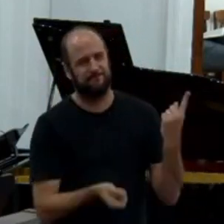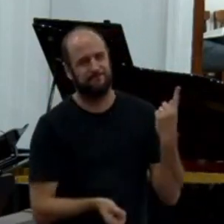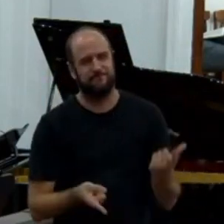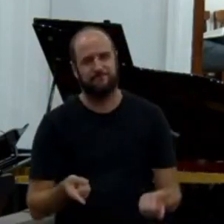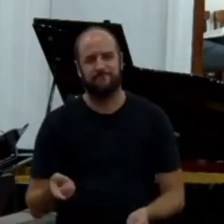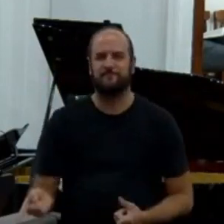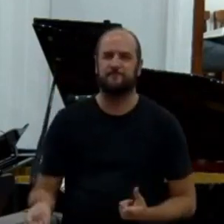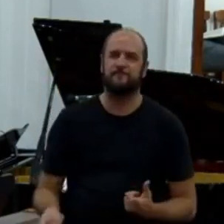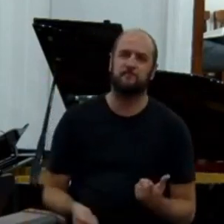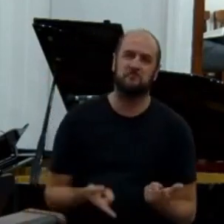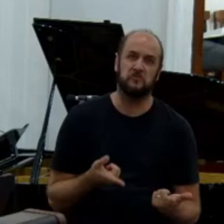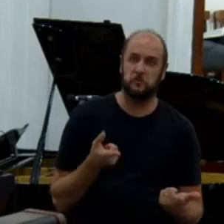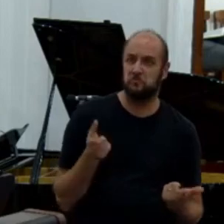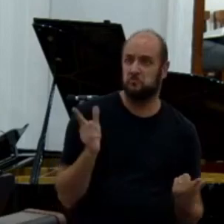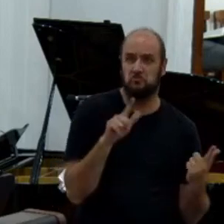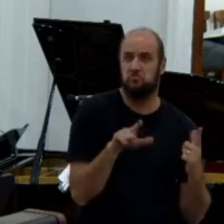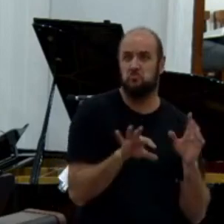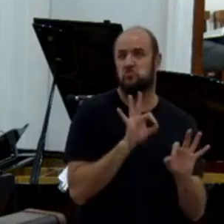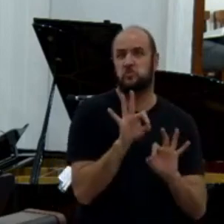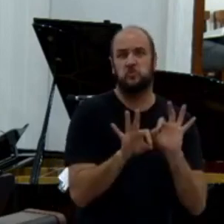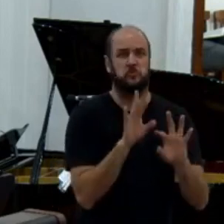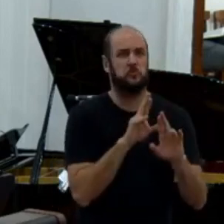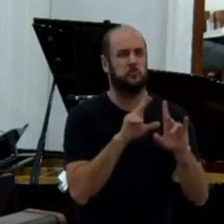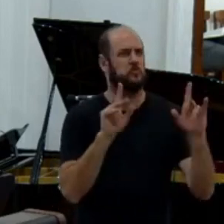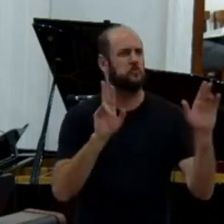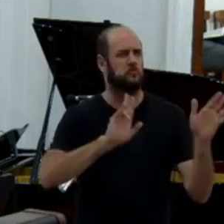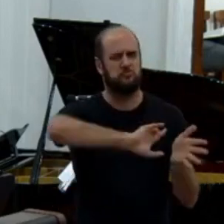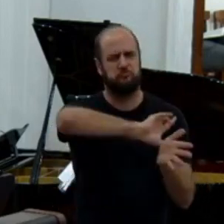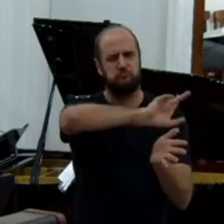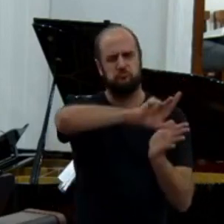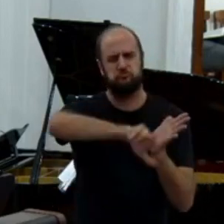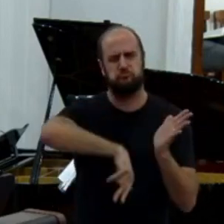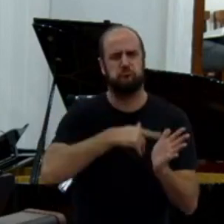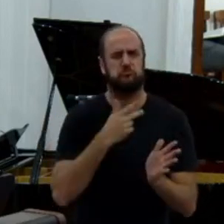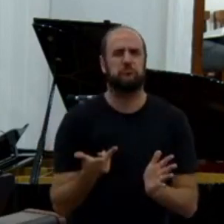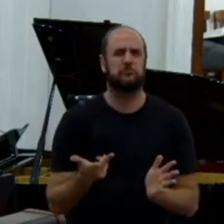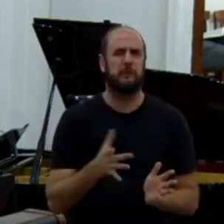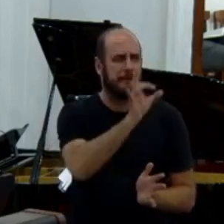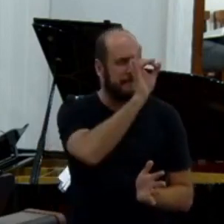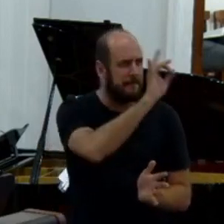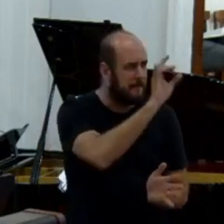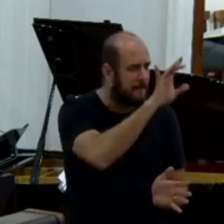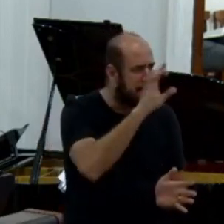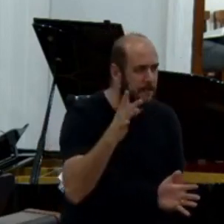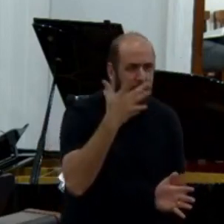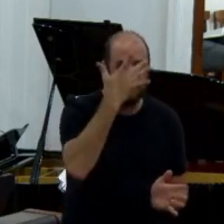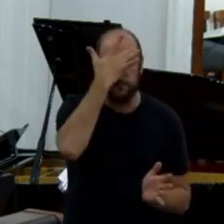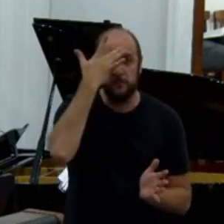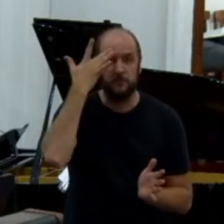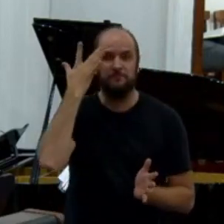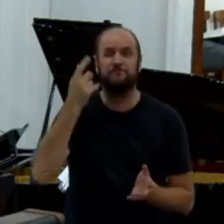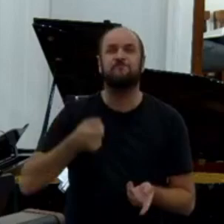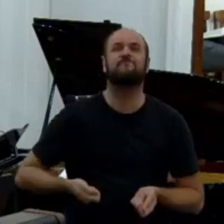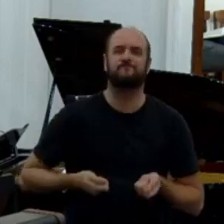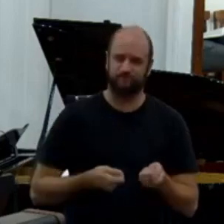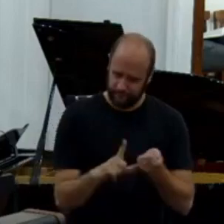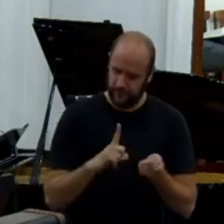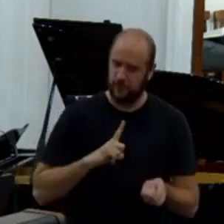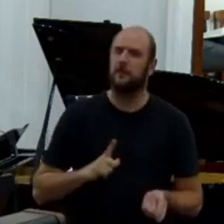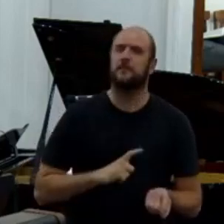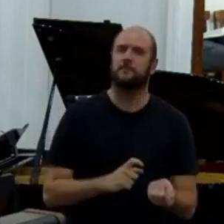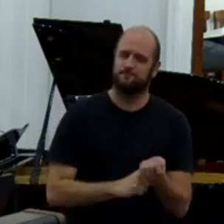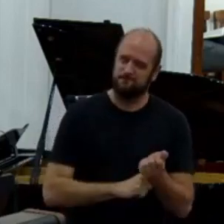Por vários fatores. Cada um de nós estamos sendo tentados a se